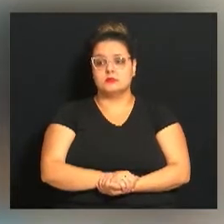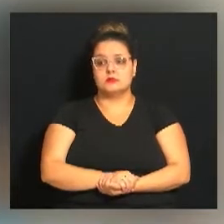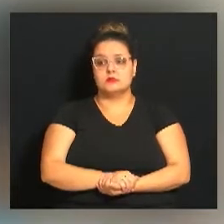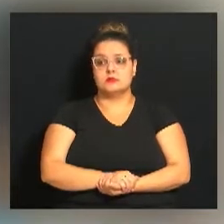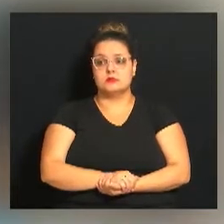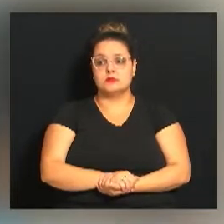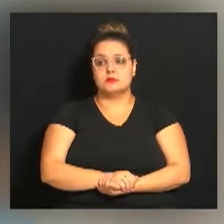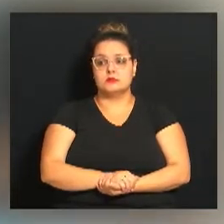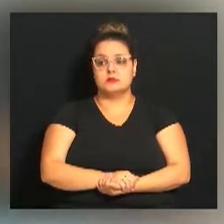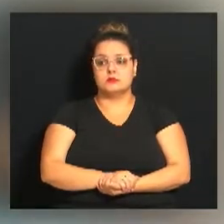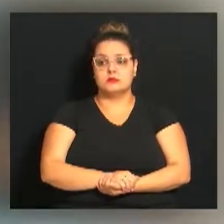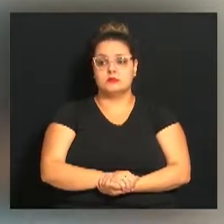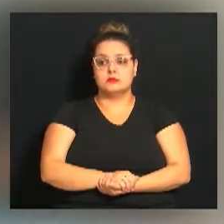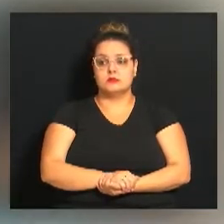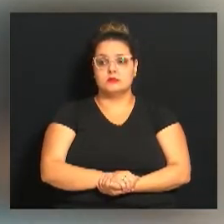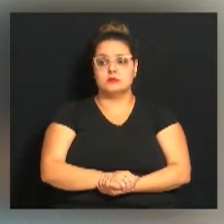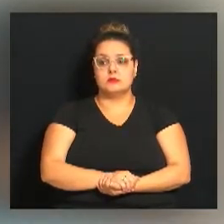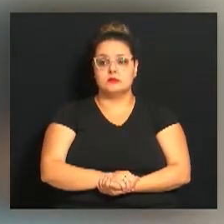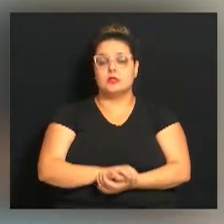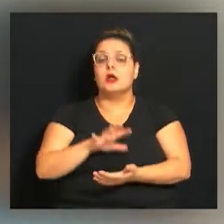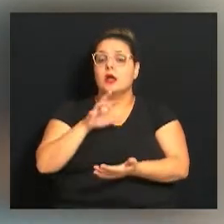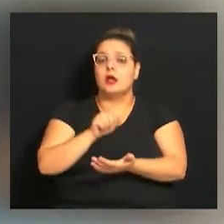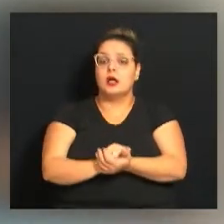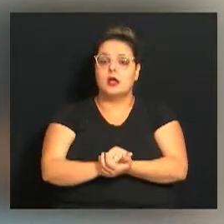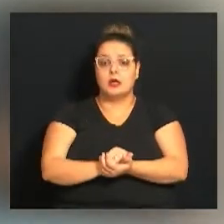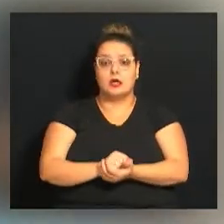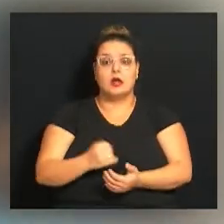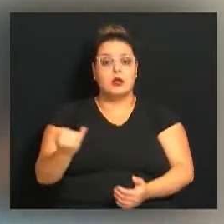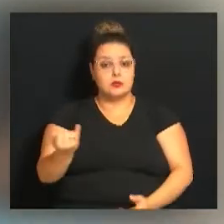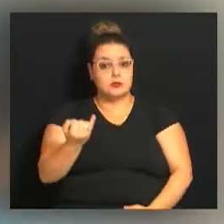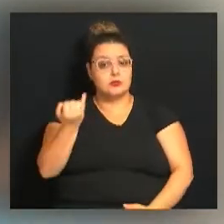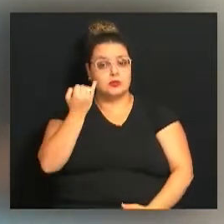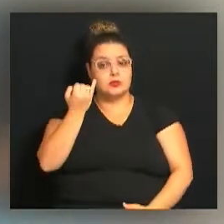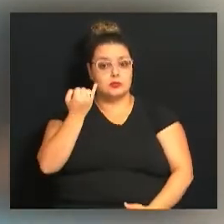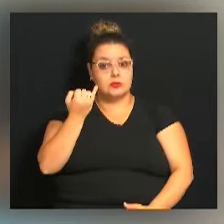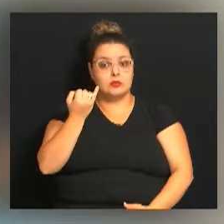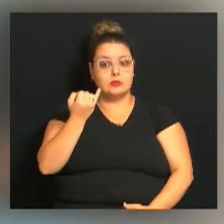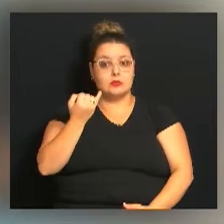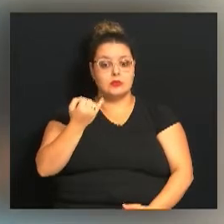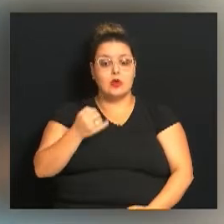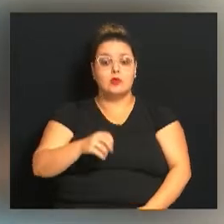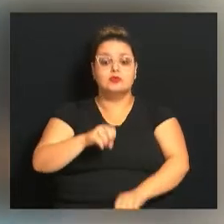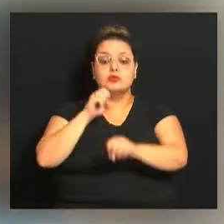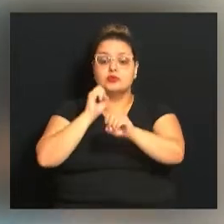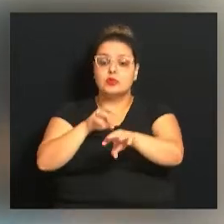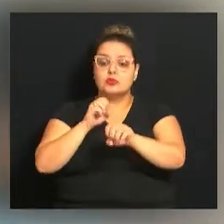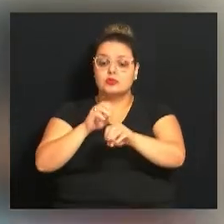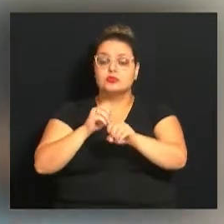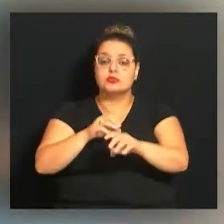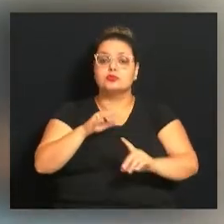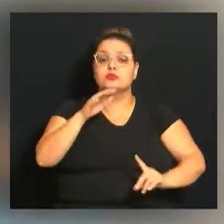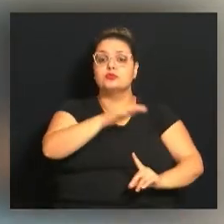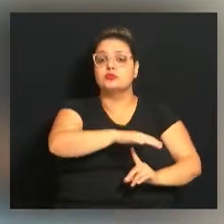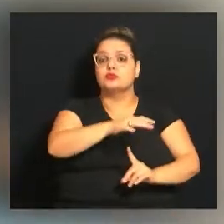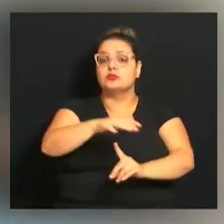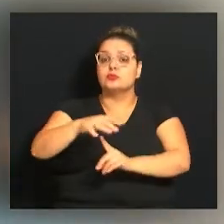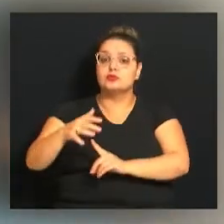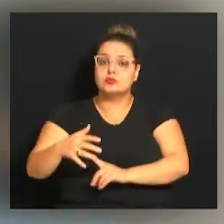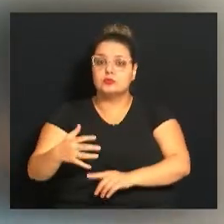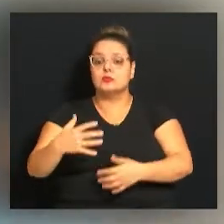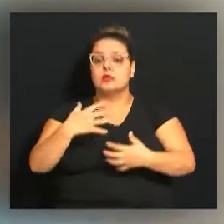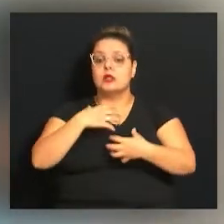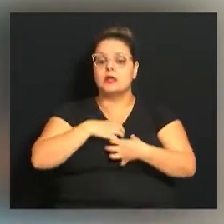registre a necessidade de um processo de educação ambiental, porque há uma sensibilidade da